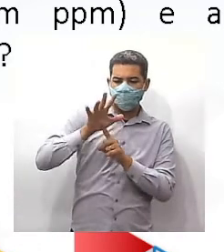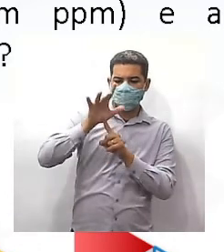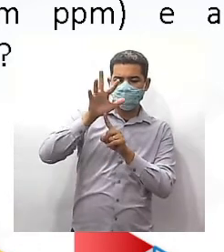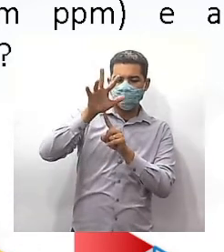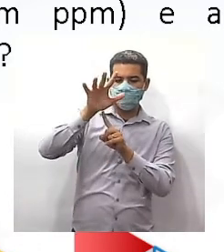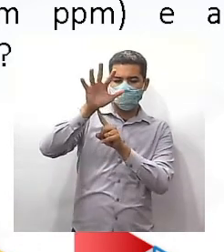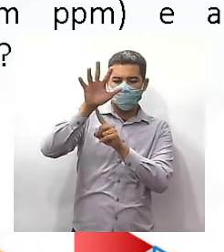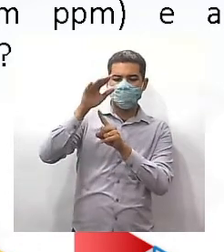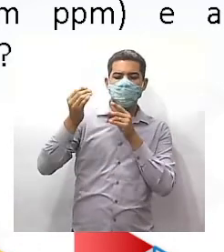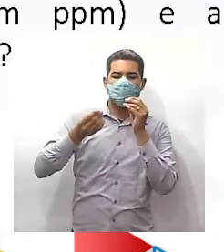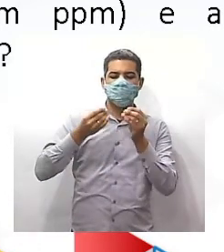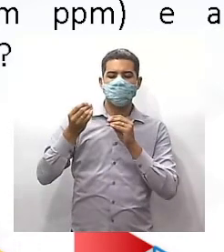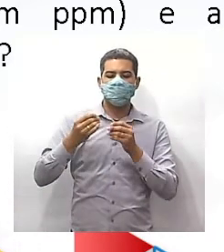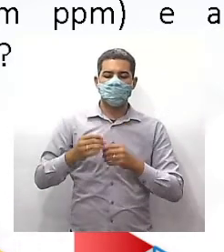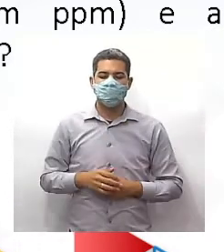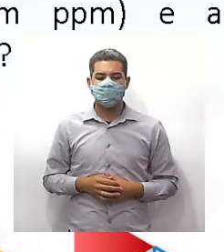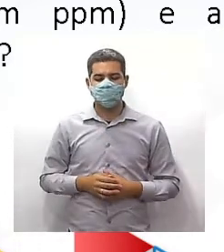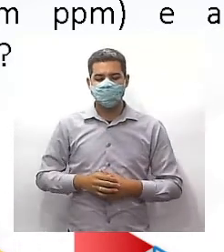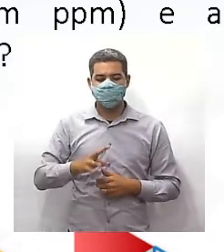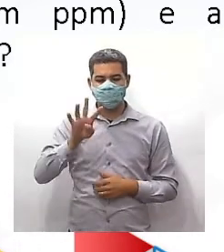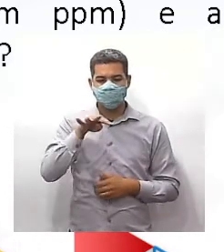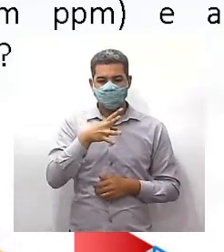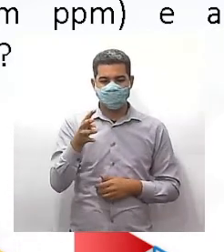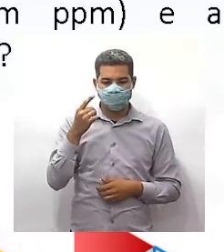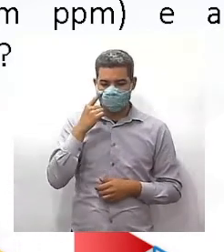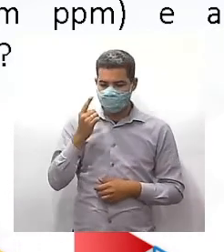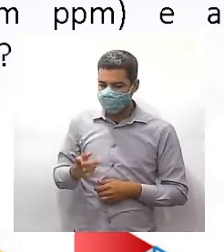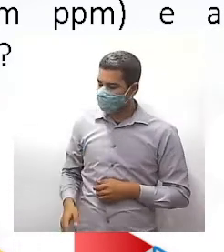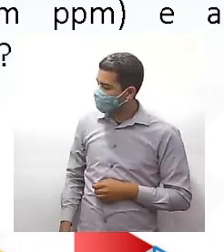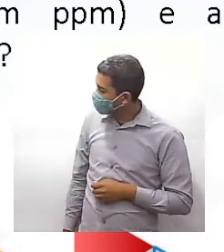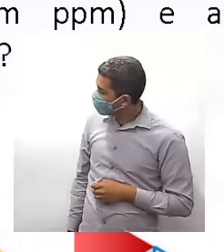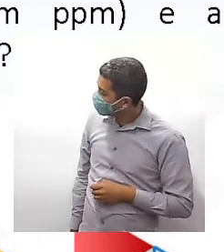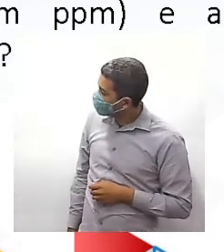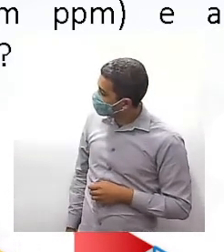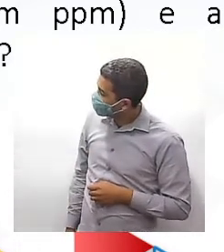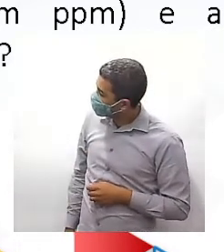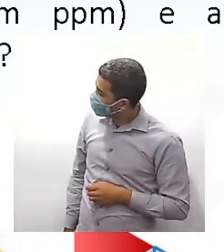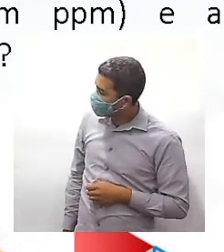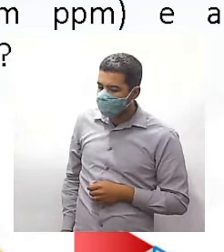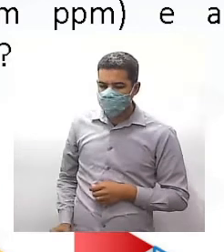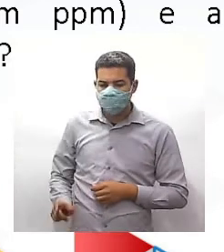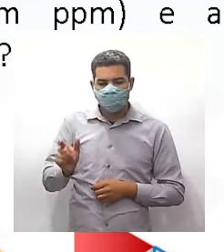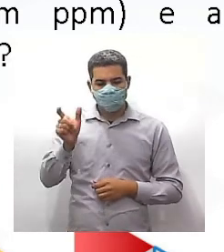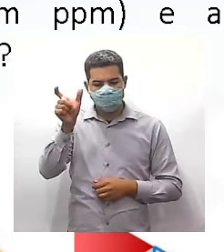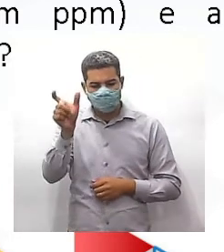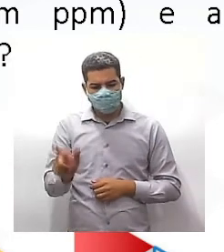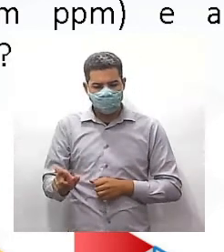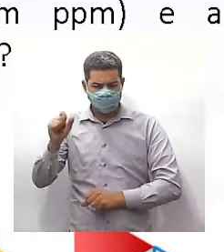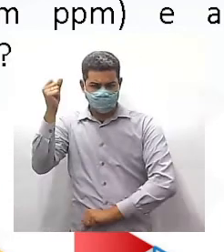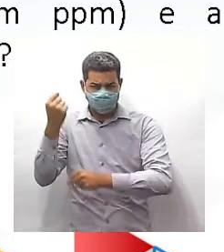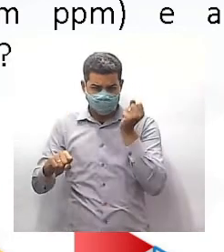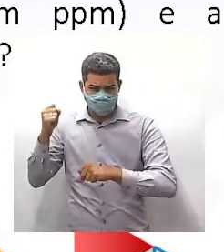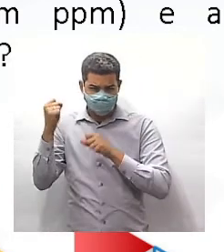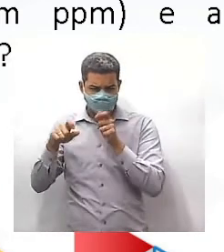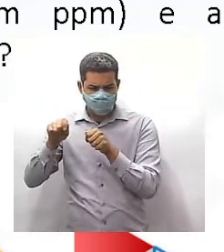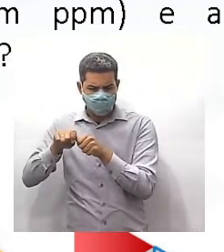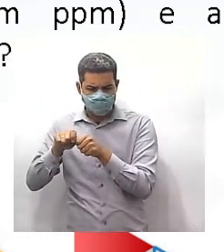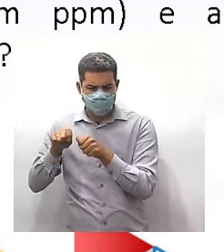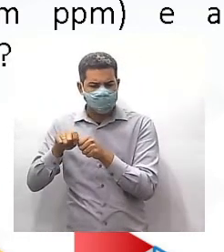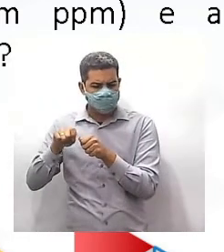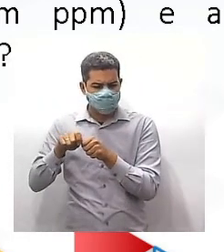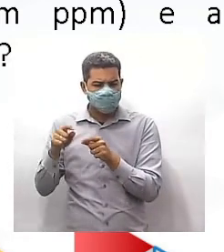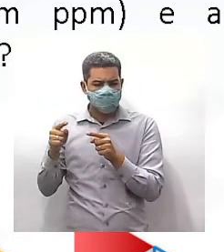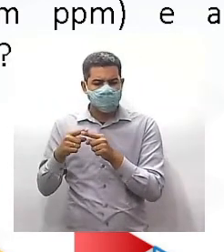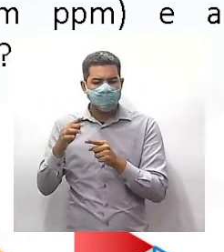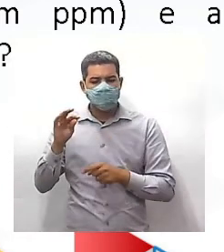tá bom? Então tem aí, ó, tabelinha para você. Produção está de um lado, em toneladas, emissão de dióxido de carbono